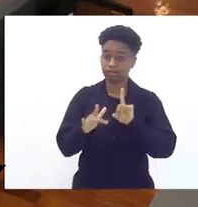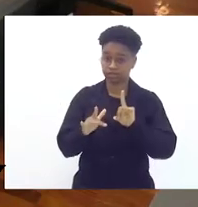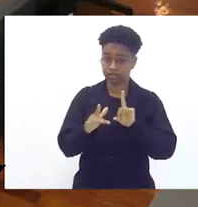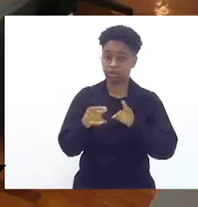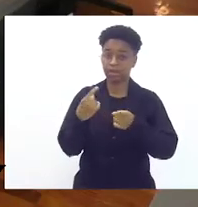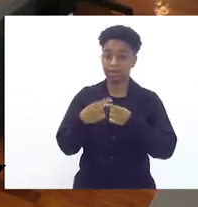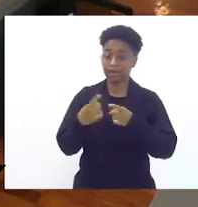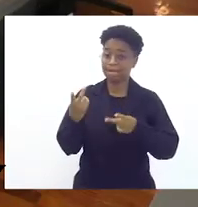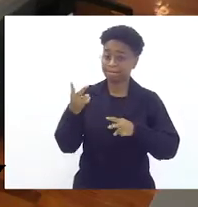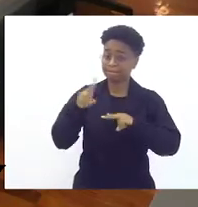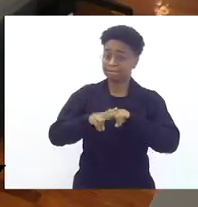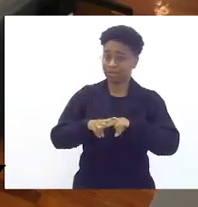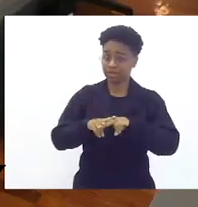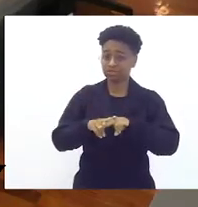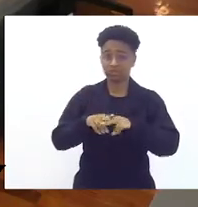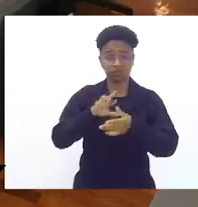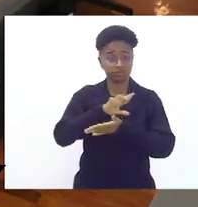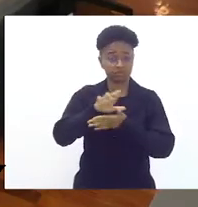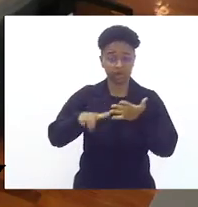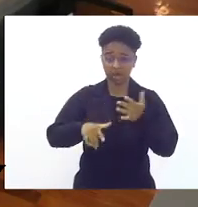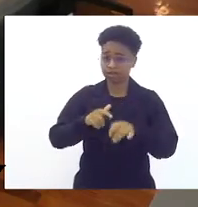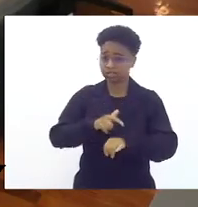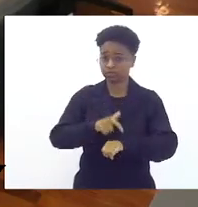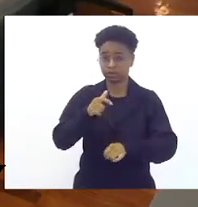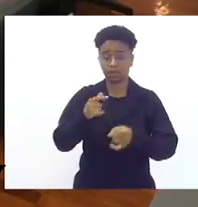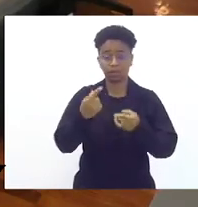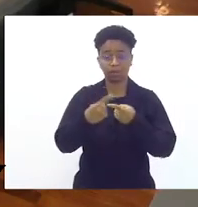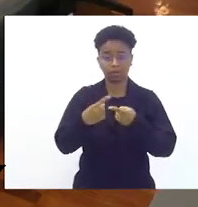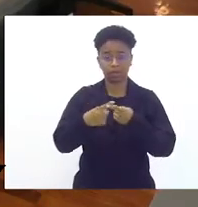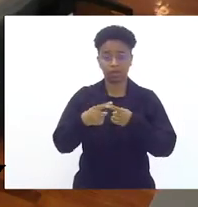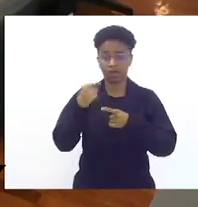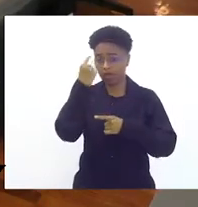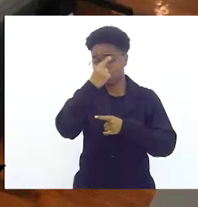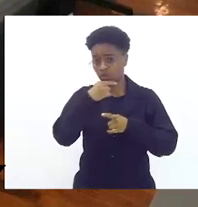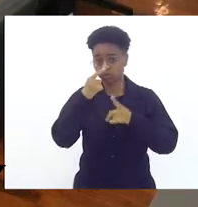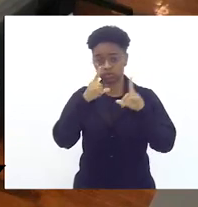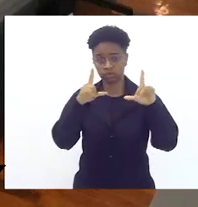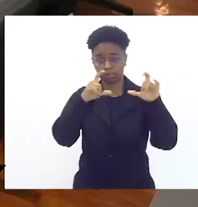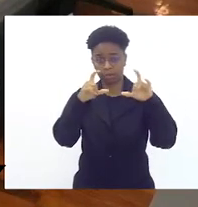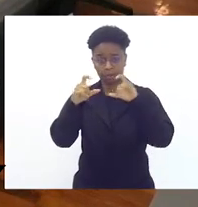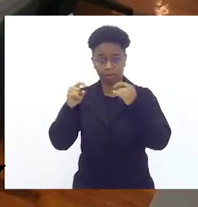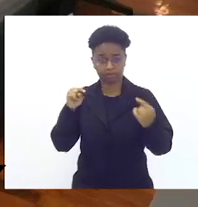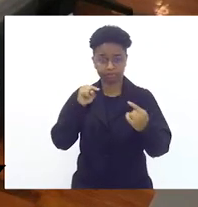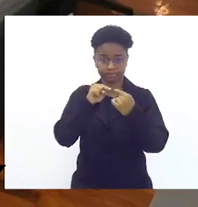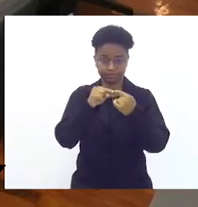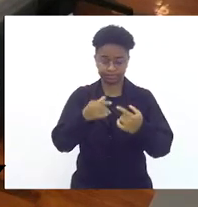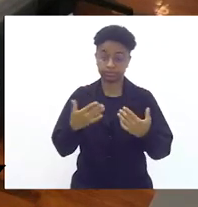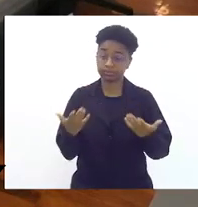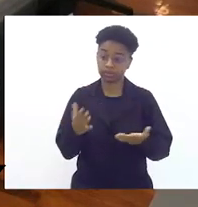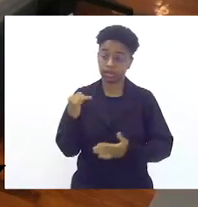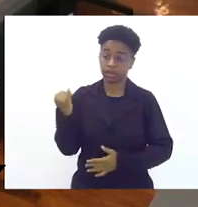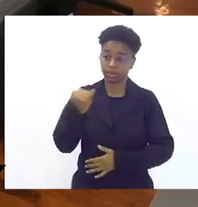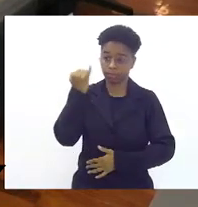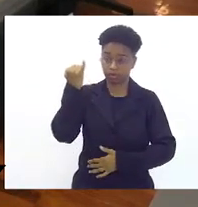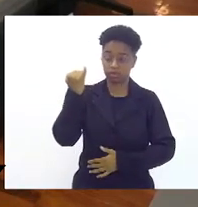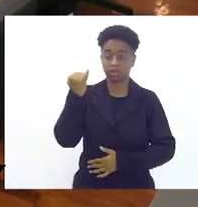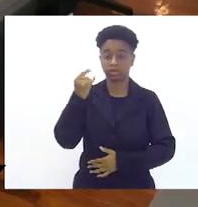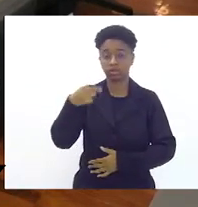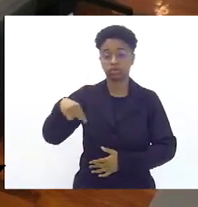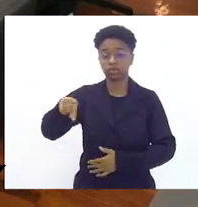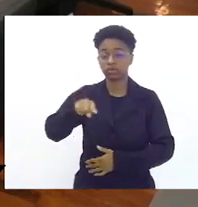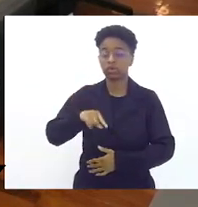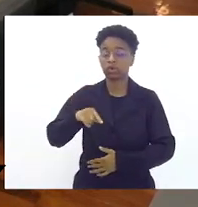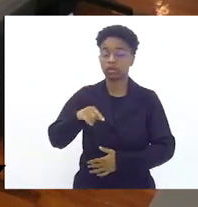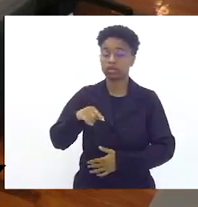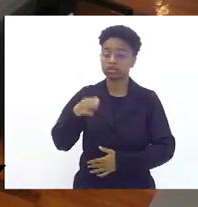preso mais de uma vez por reles reconhecimento fotográfico tem importante Luiz Paulo Renato Souza ouvirmos